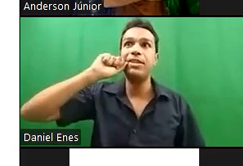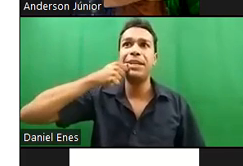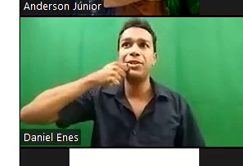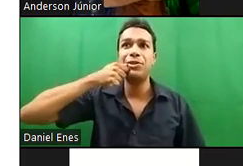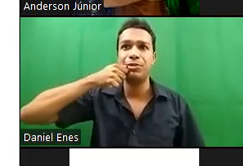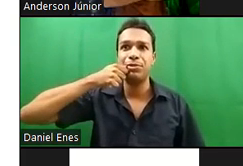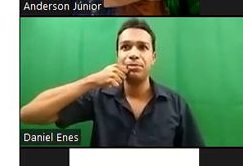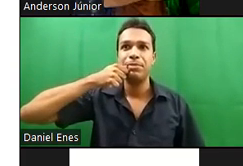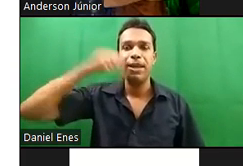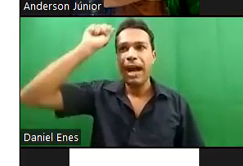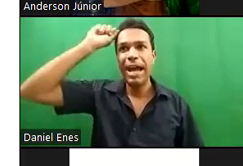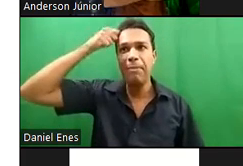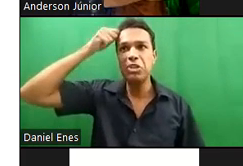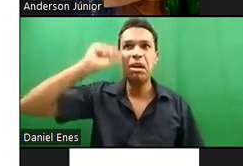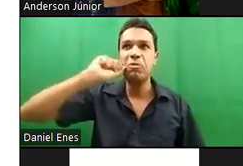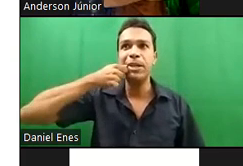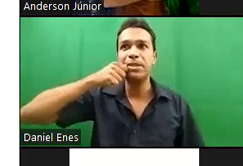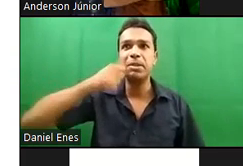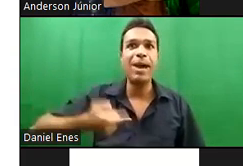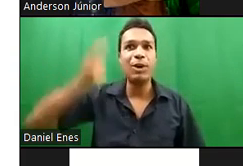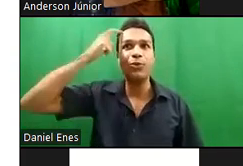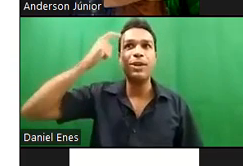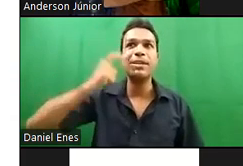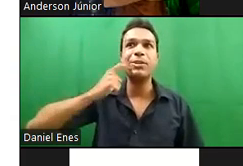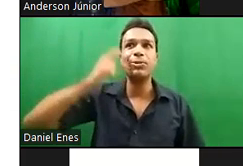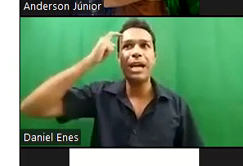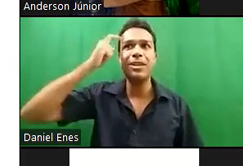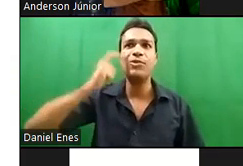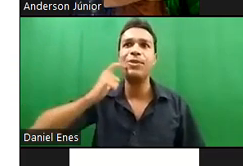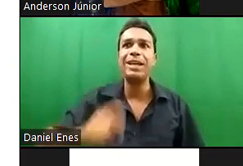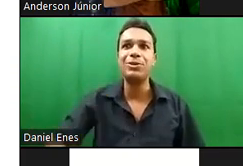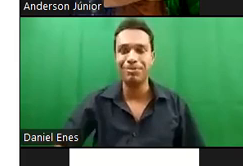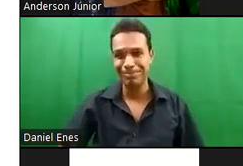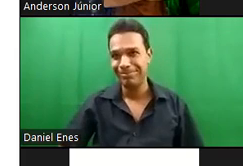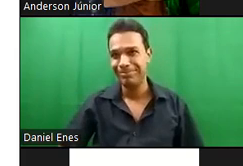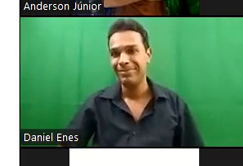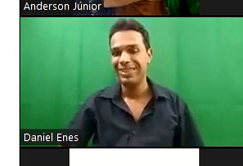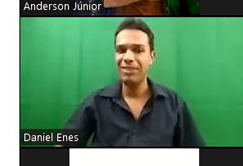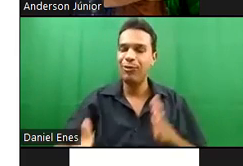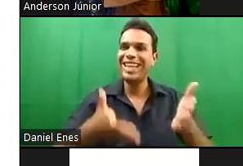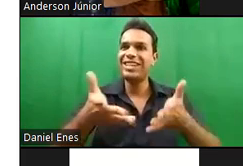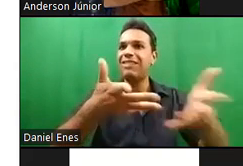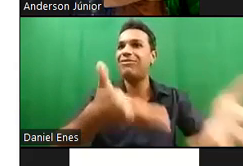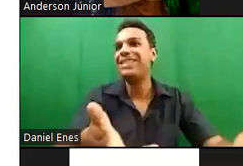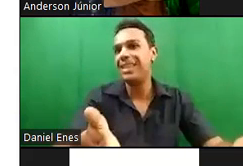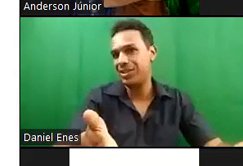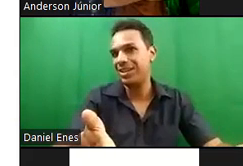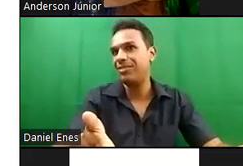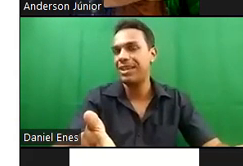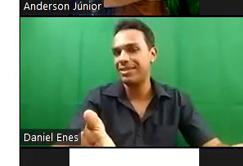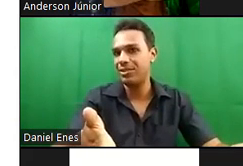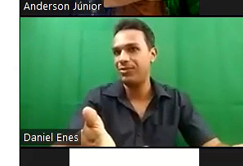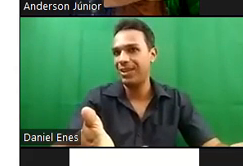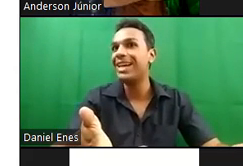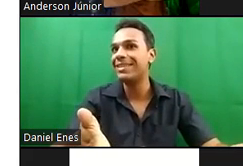é diferente disso. Ah, é a mesma coisa? Não é, eu estou fazendo em lugares diferentes. E a fonética vai